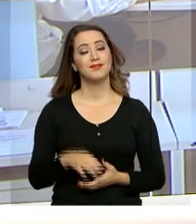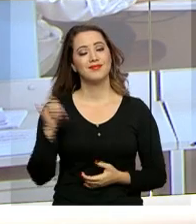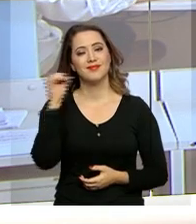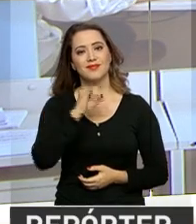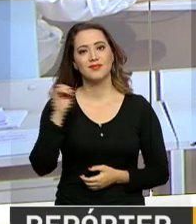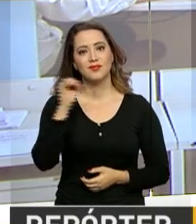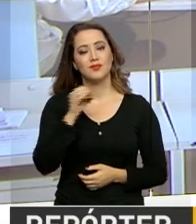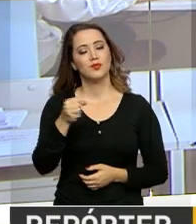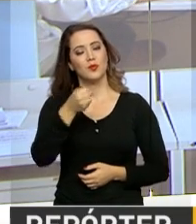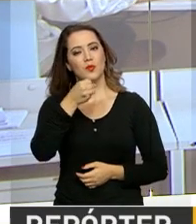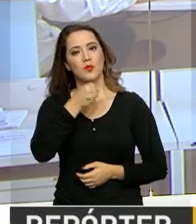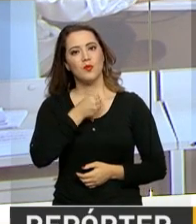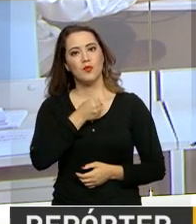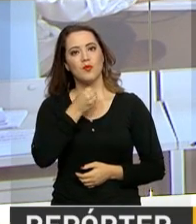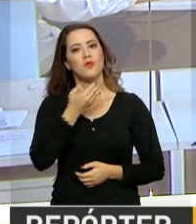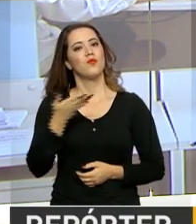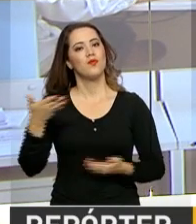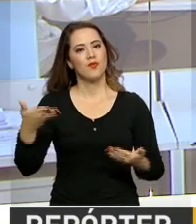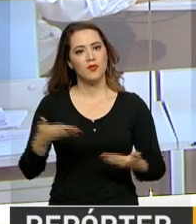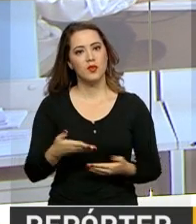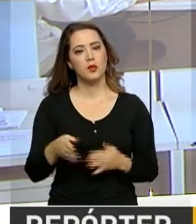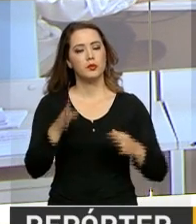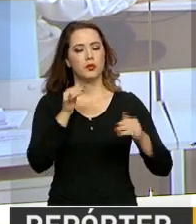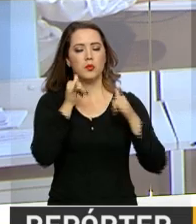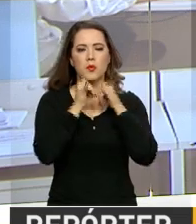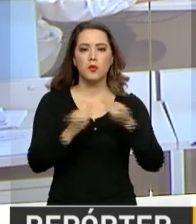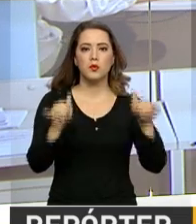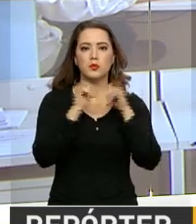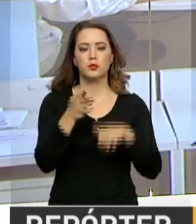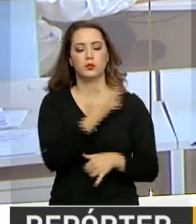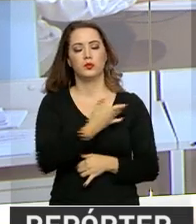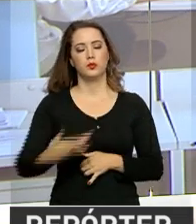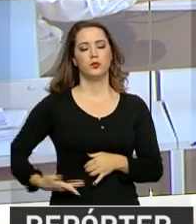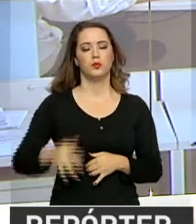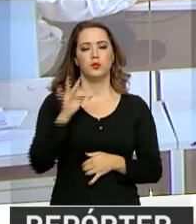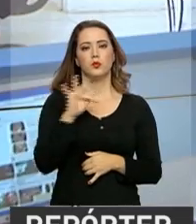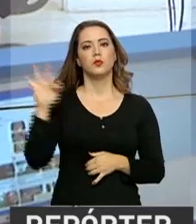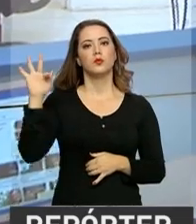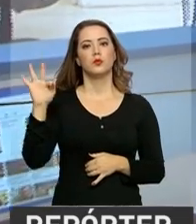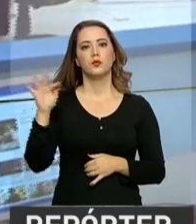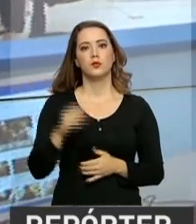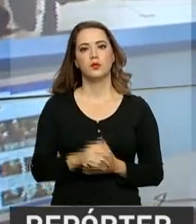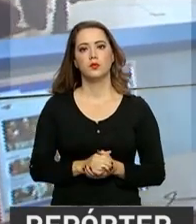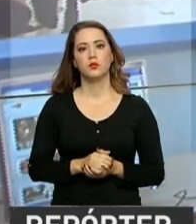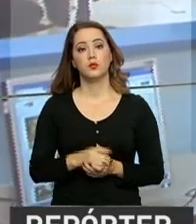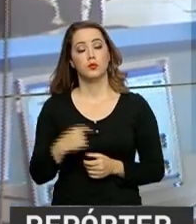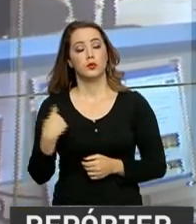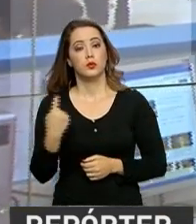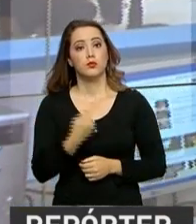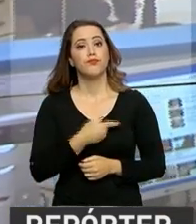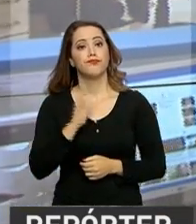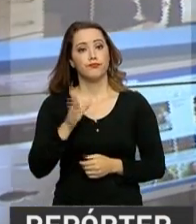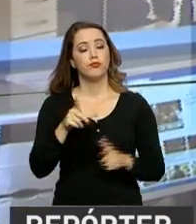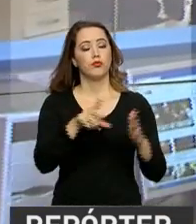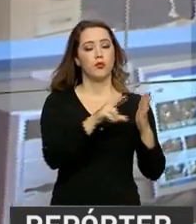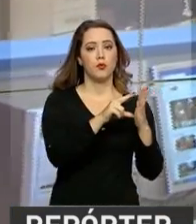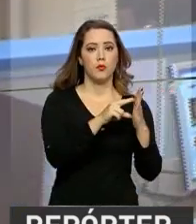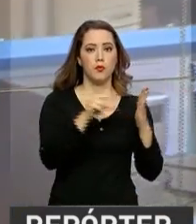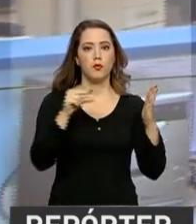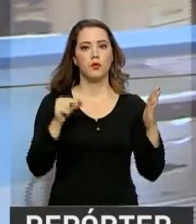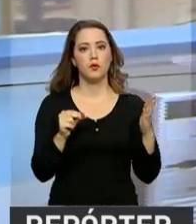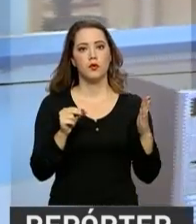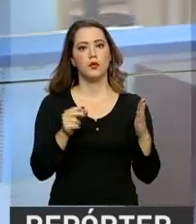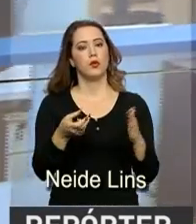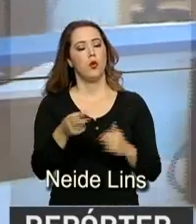Olá o repórter NBR está de volta com as notícias do Governo Federal nós vamos direto ao Palácio do